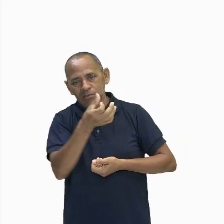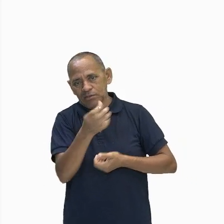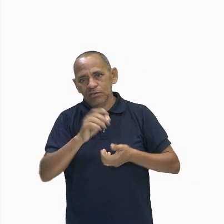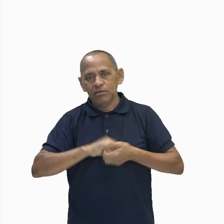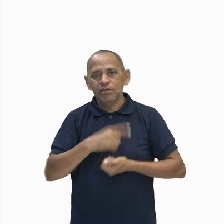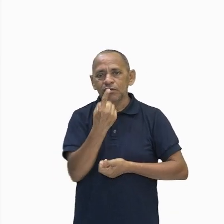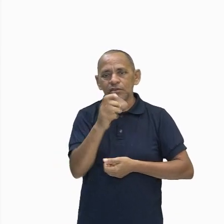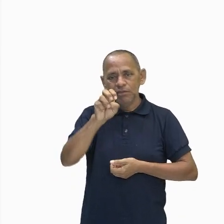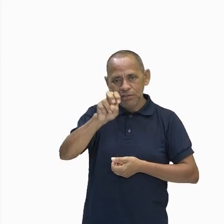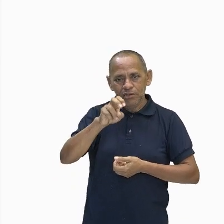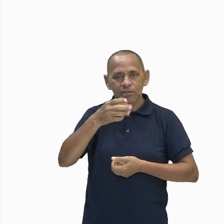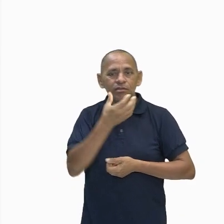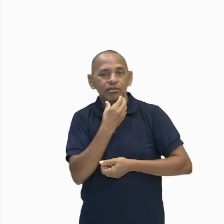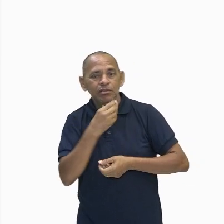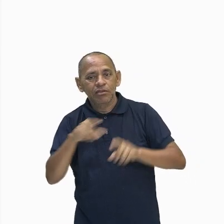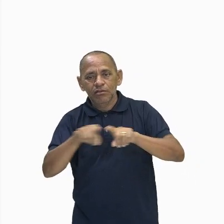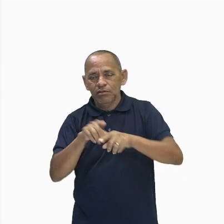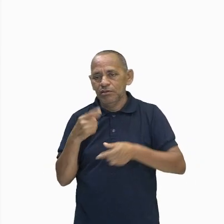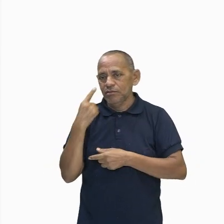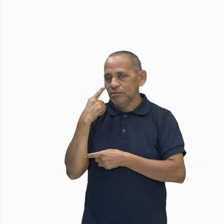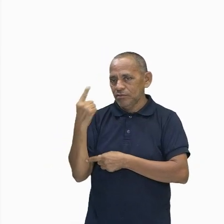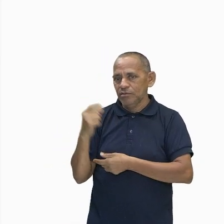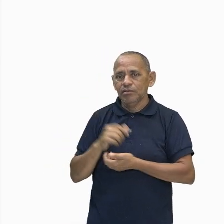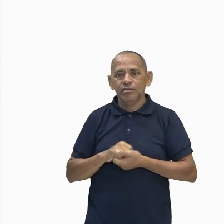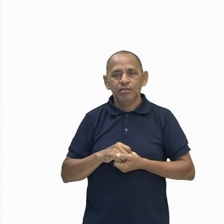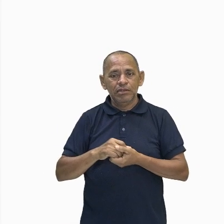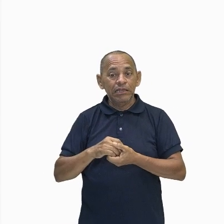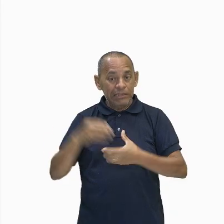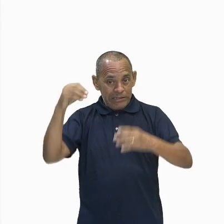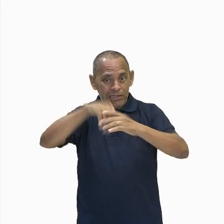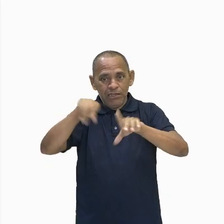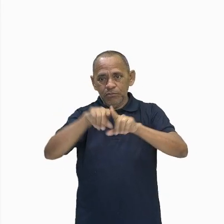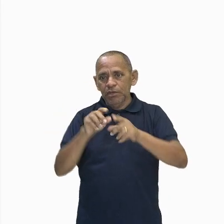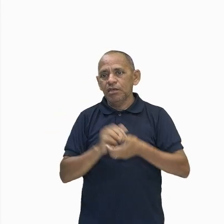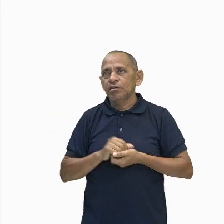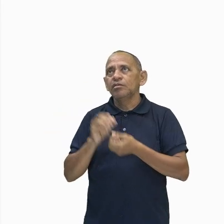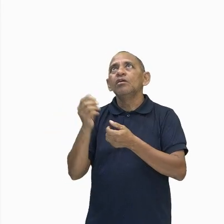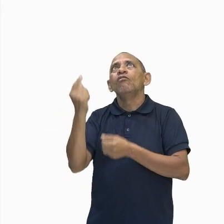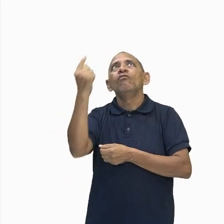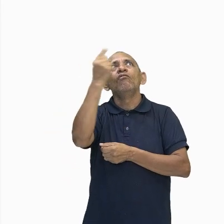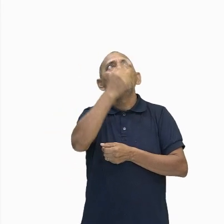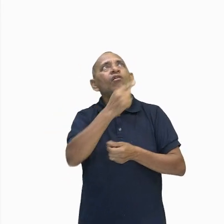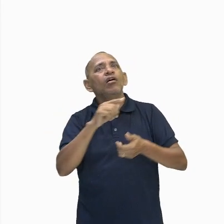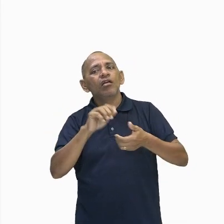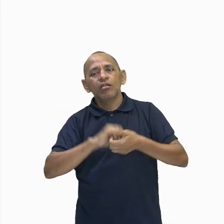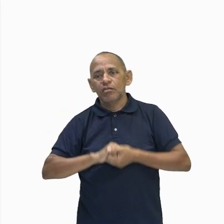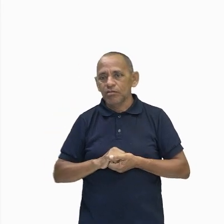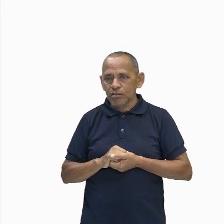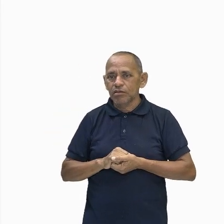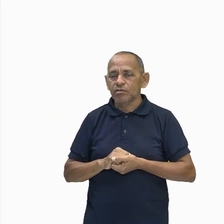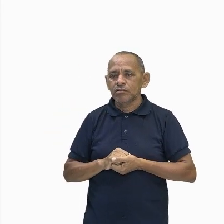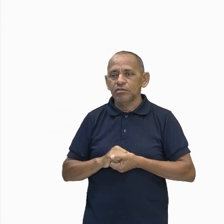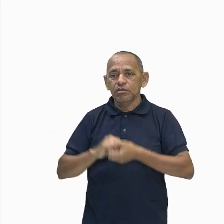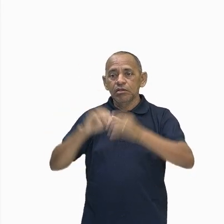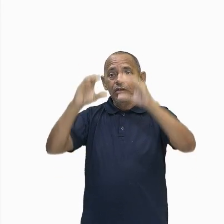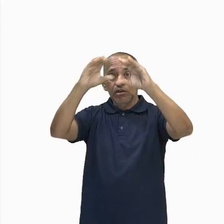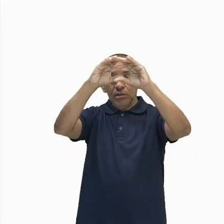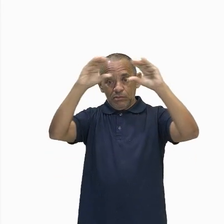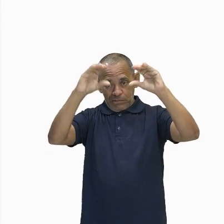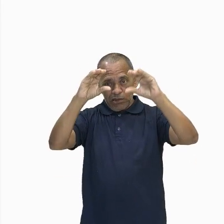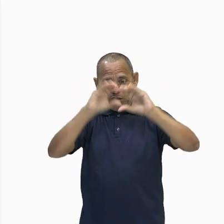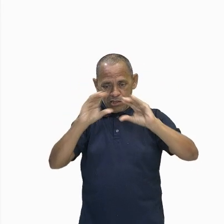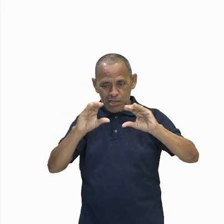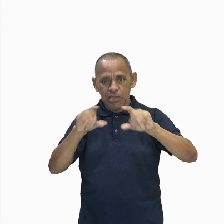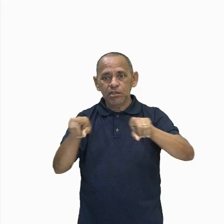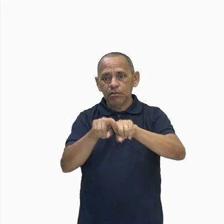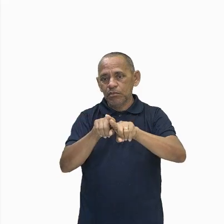Oscar Niemeyer. O seu interior é dividido em apenas 4 pavimentos: subsolo, piso térreo, piso superior e